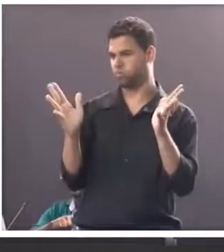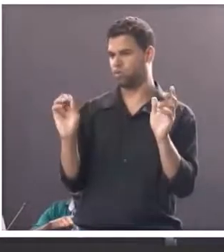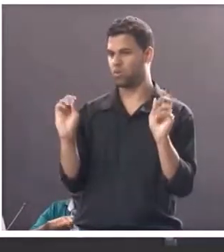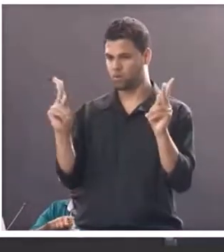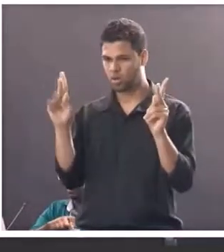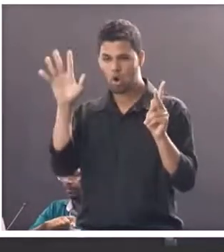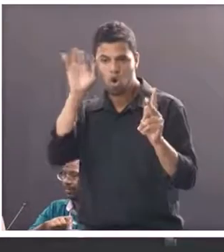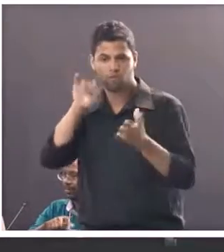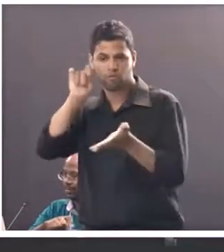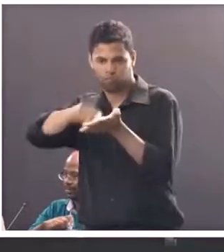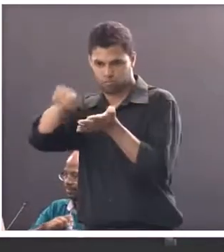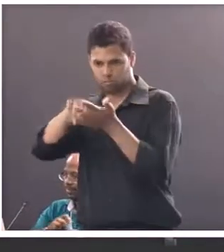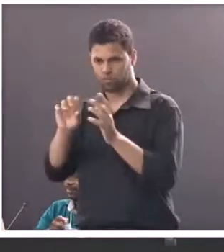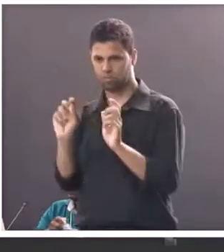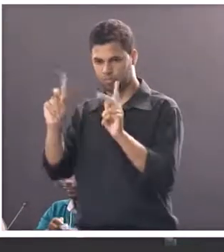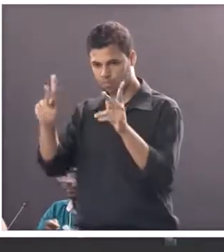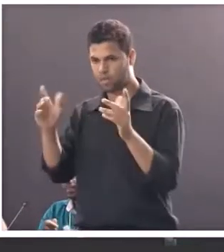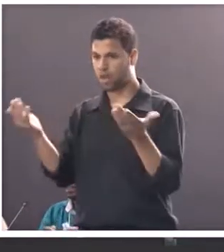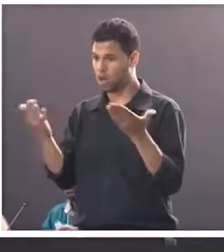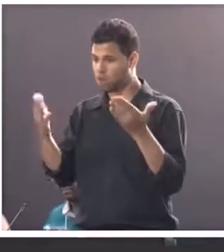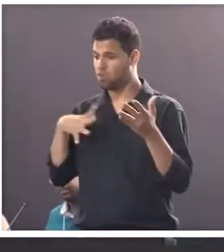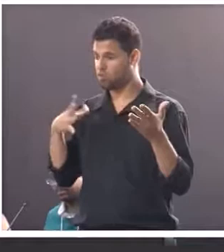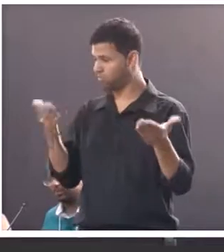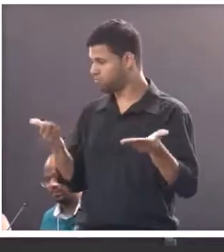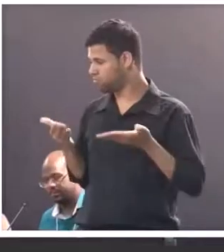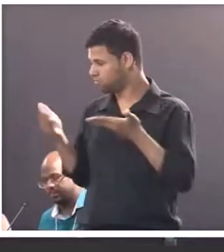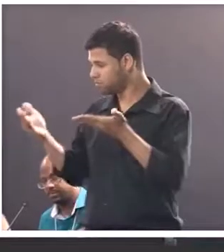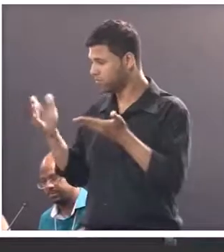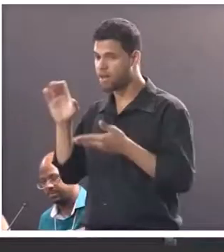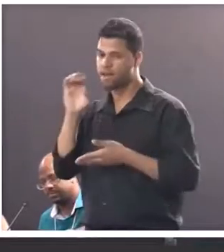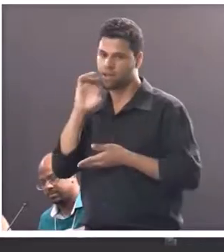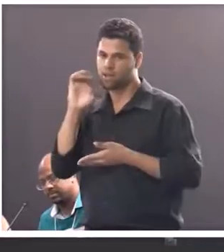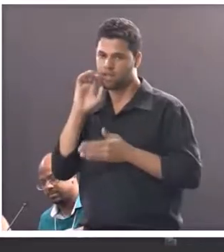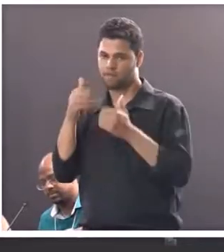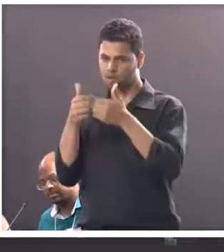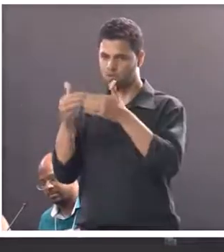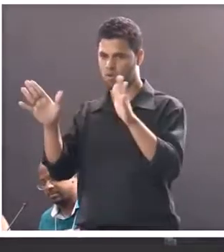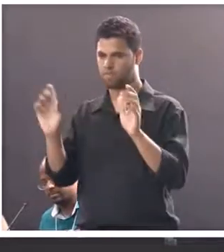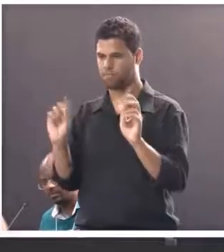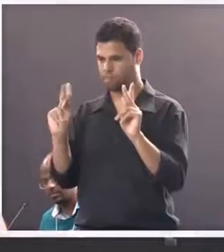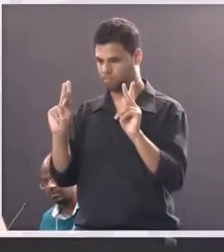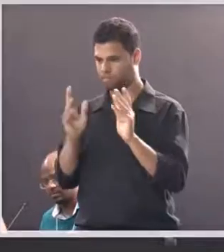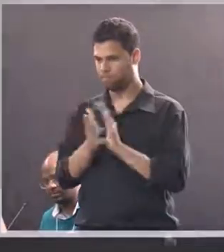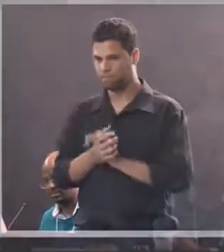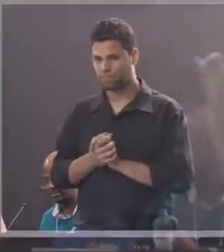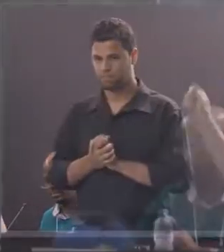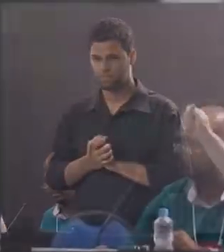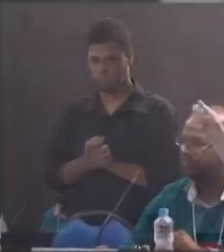Passo agora a palavra para a nossa mediadora Elaine Maria de Lima. Por favor.